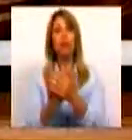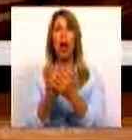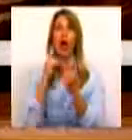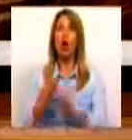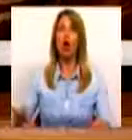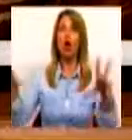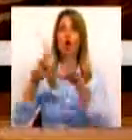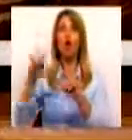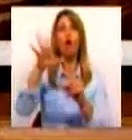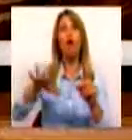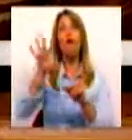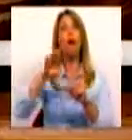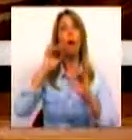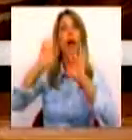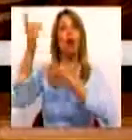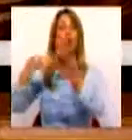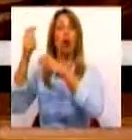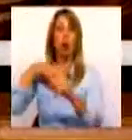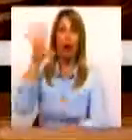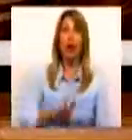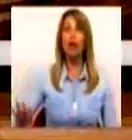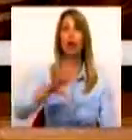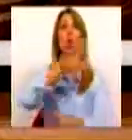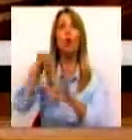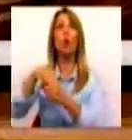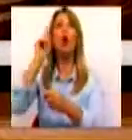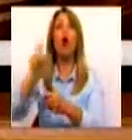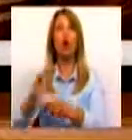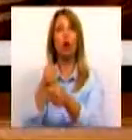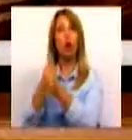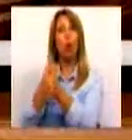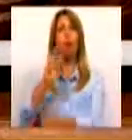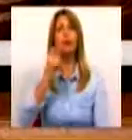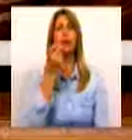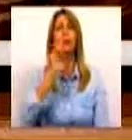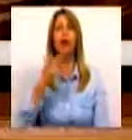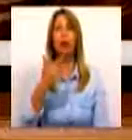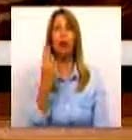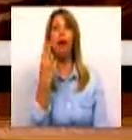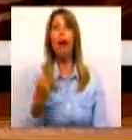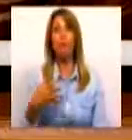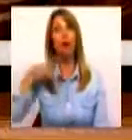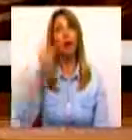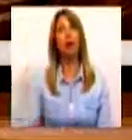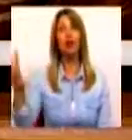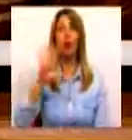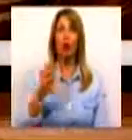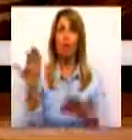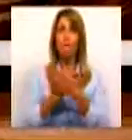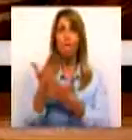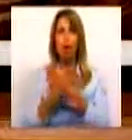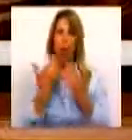exportador nacional, onde se inclui o acompanhamento das startups nacionais. Mais mercados.